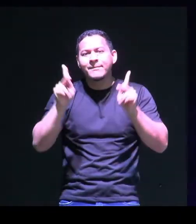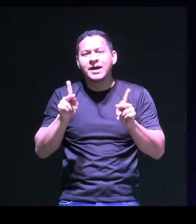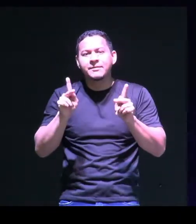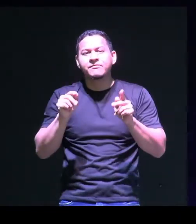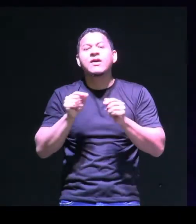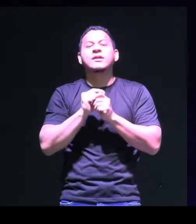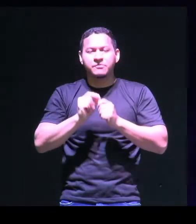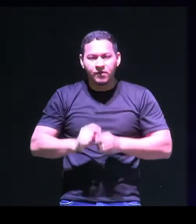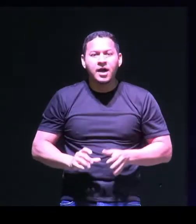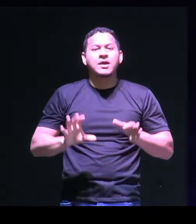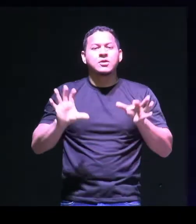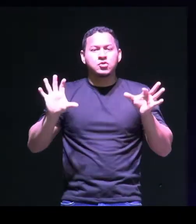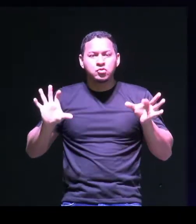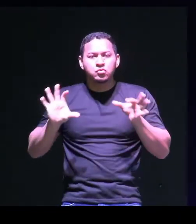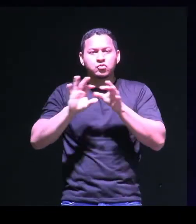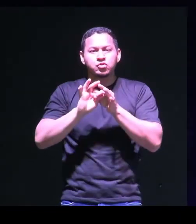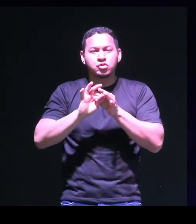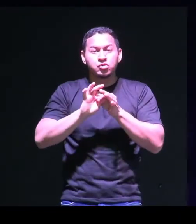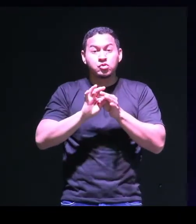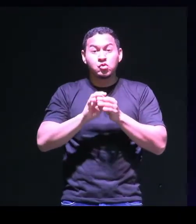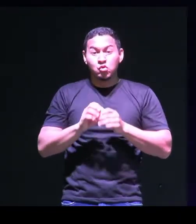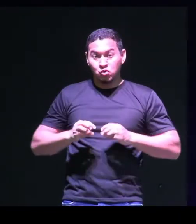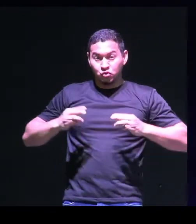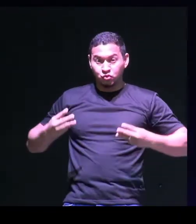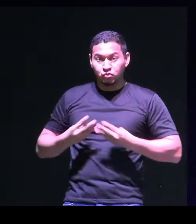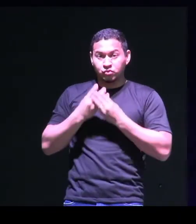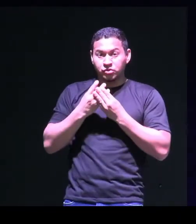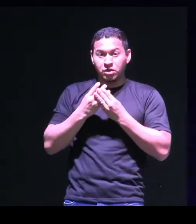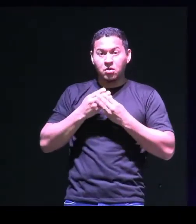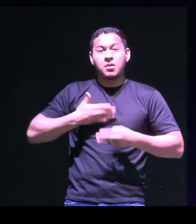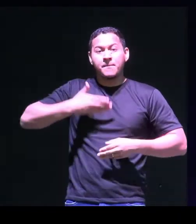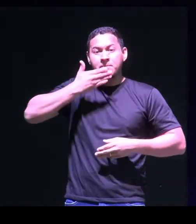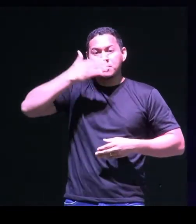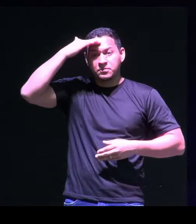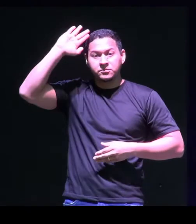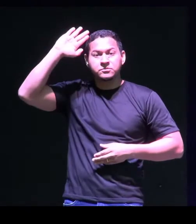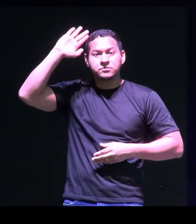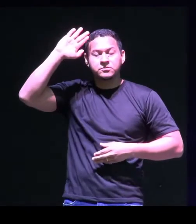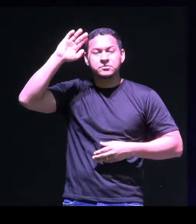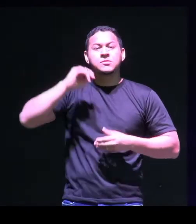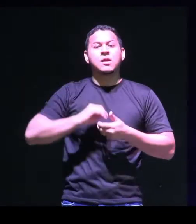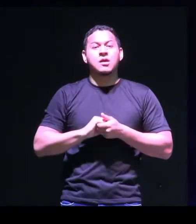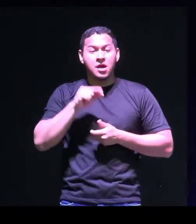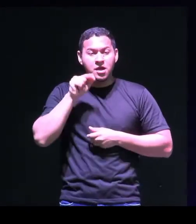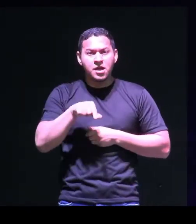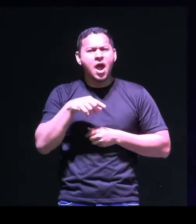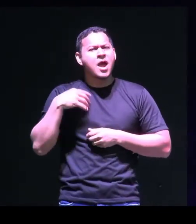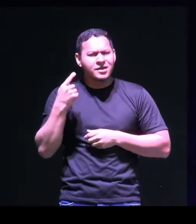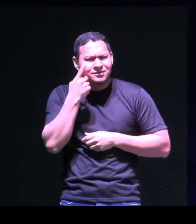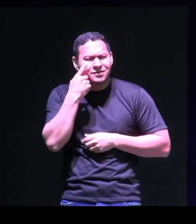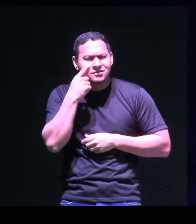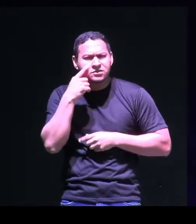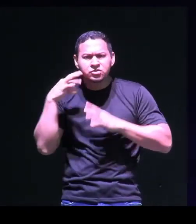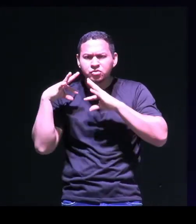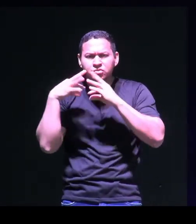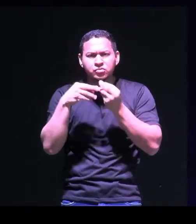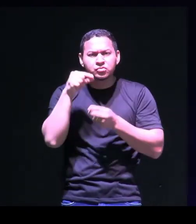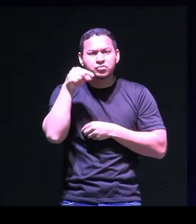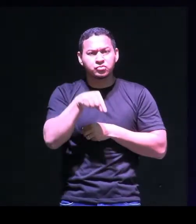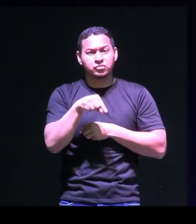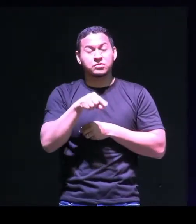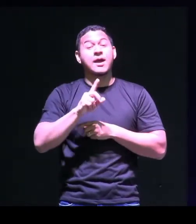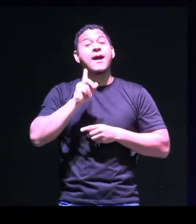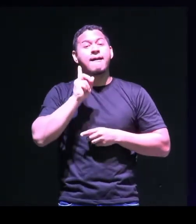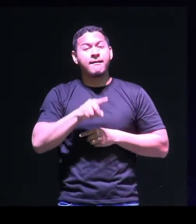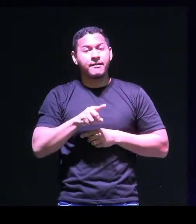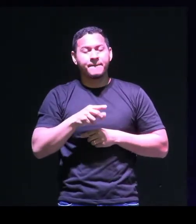e árabes terem seus templos bem aproximados, que é impossível hoje. E o interessante disso tudo, Jesus